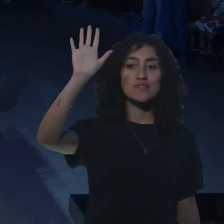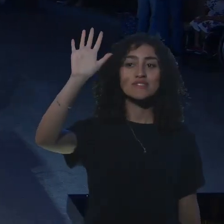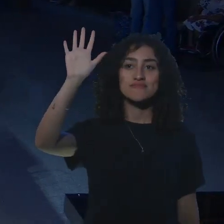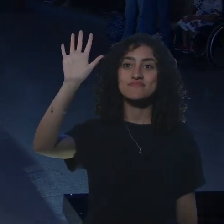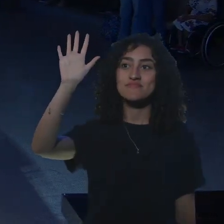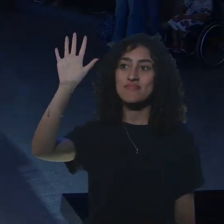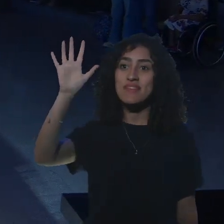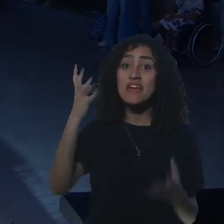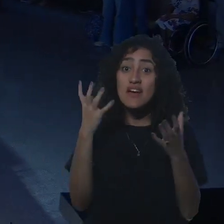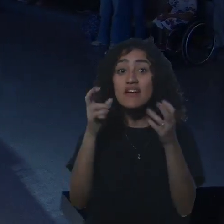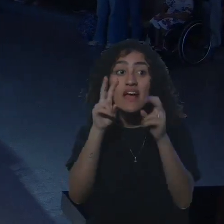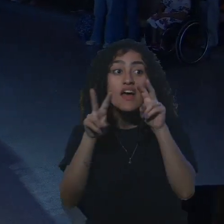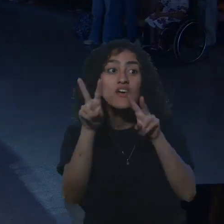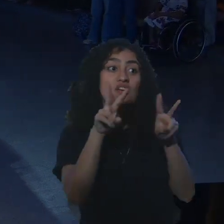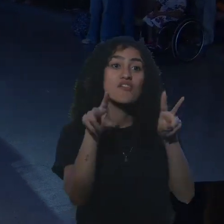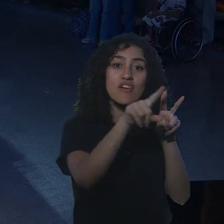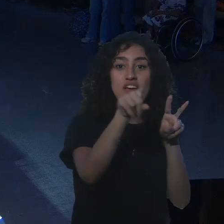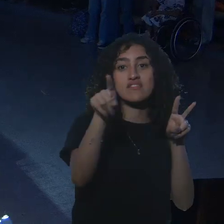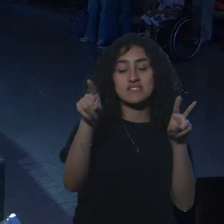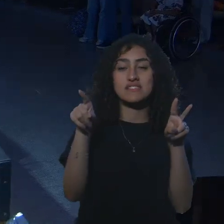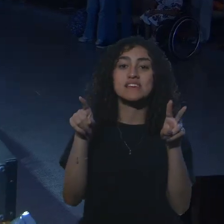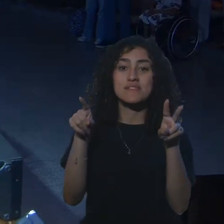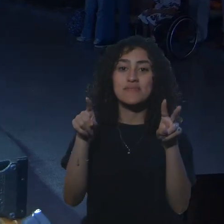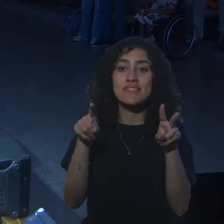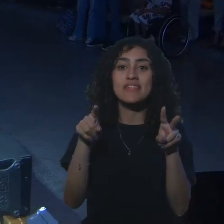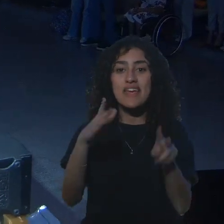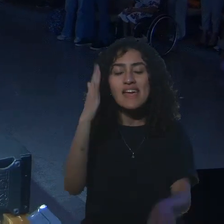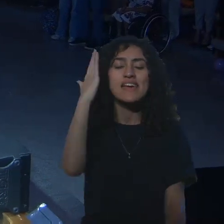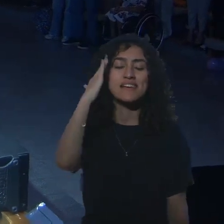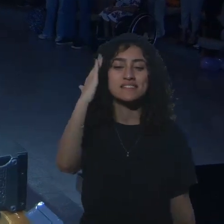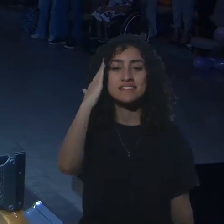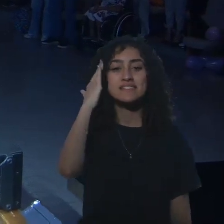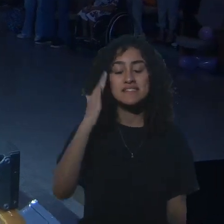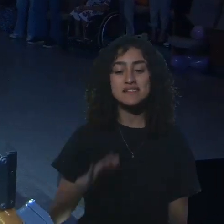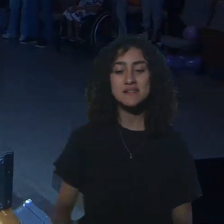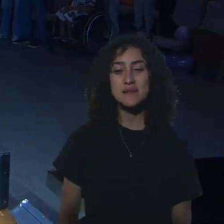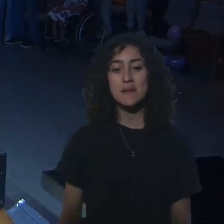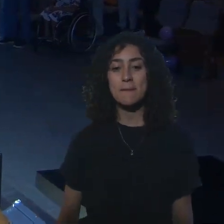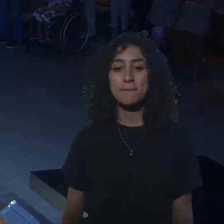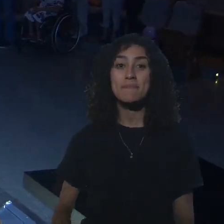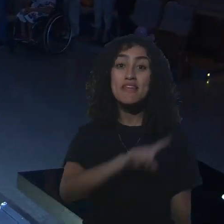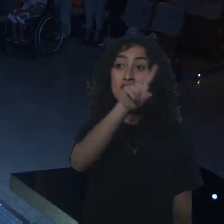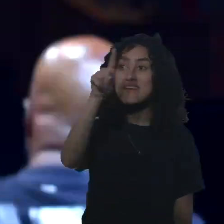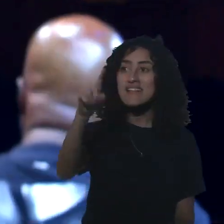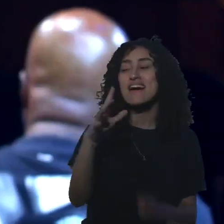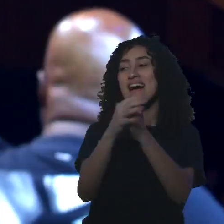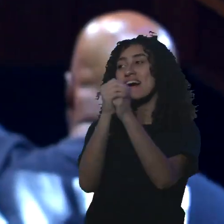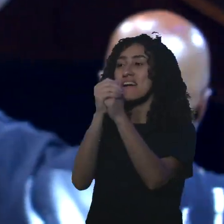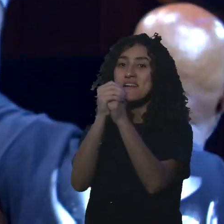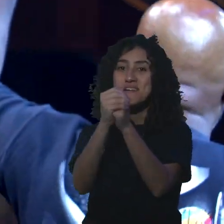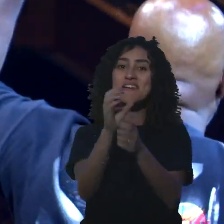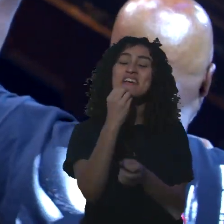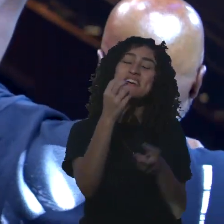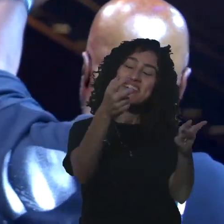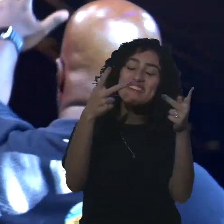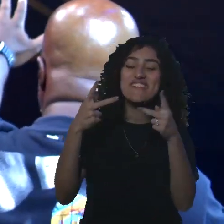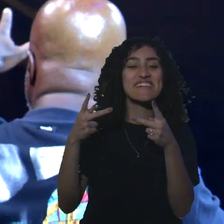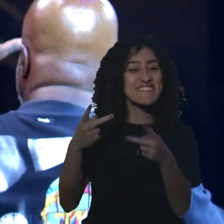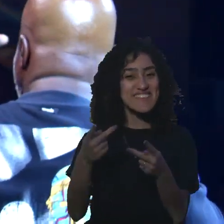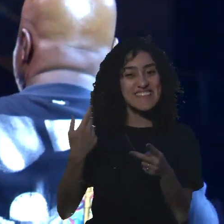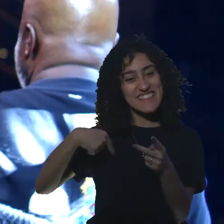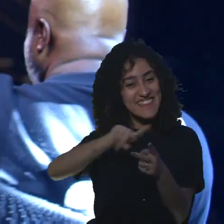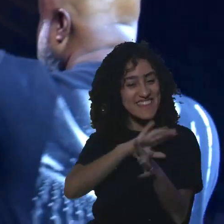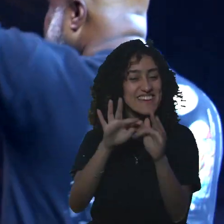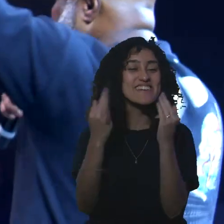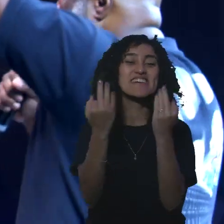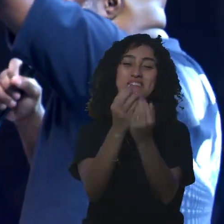reconhecer você. Eu tenho certeza que o Senhor, amém, glória a Deus. Seja bem-vindo, meu irmão, seja bem-vindo, minha irmã, seja bem-vindo,